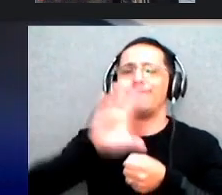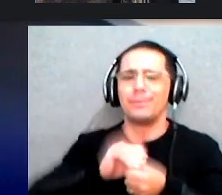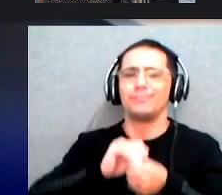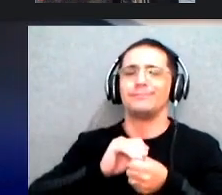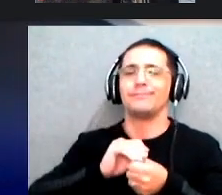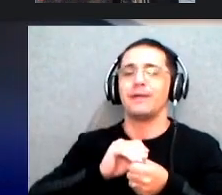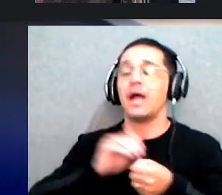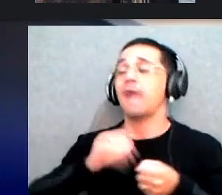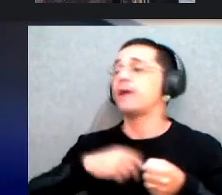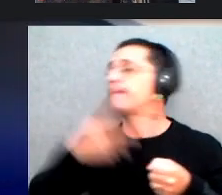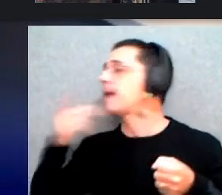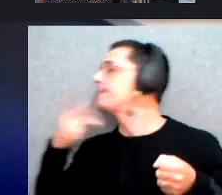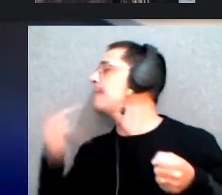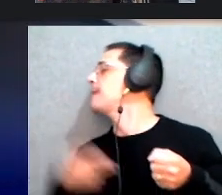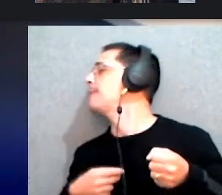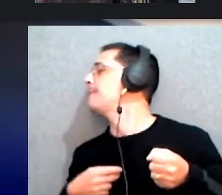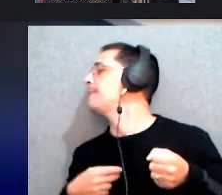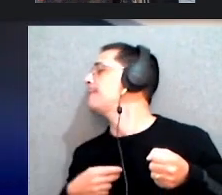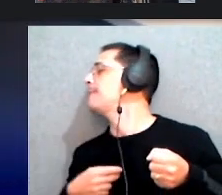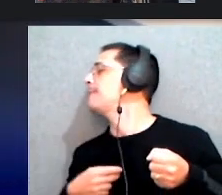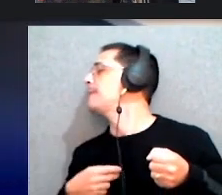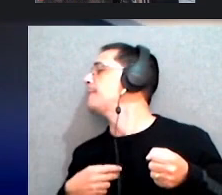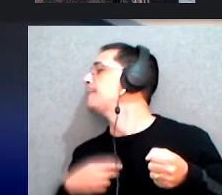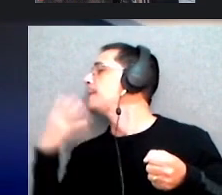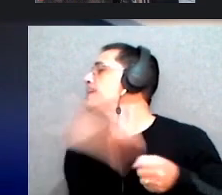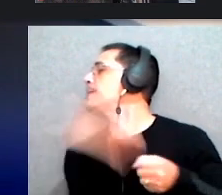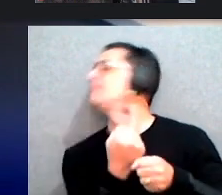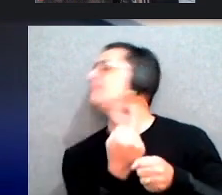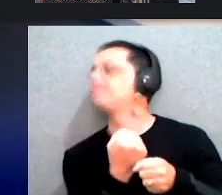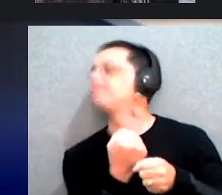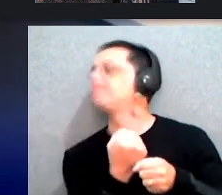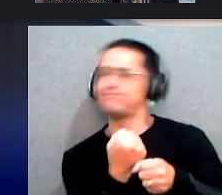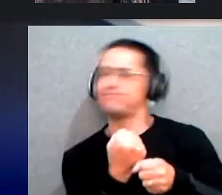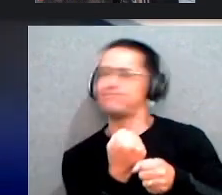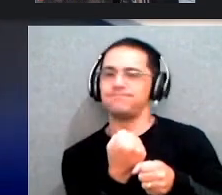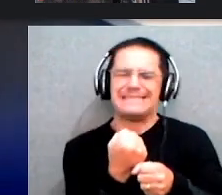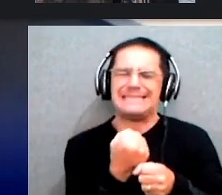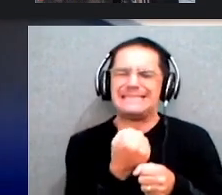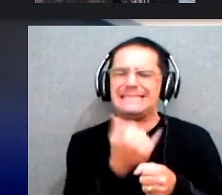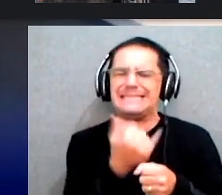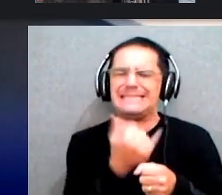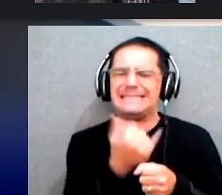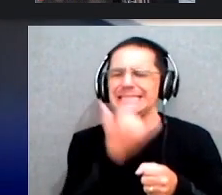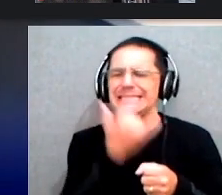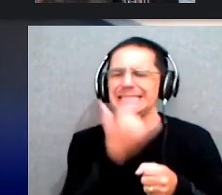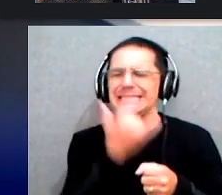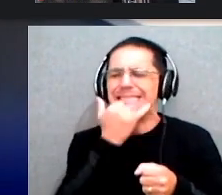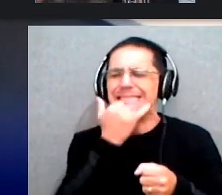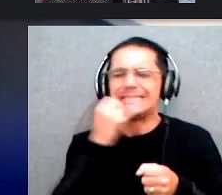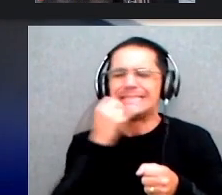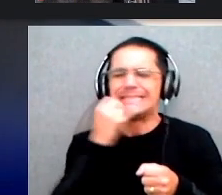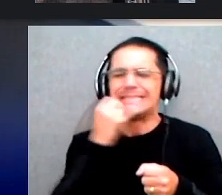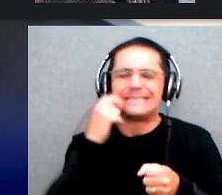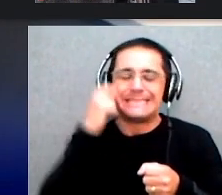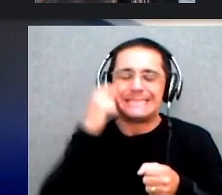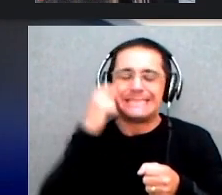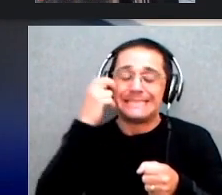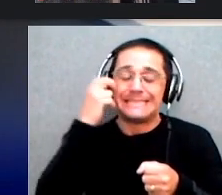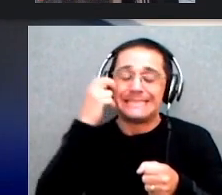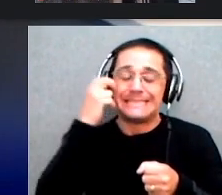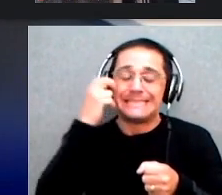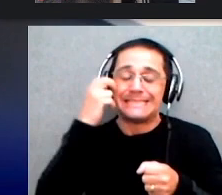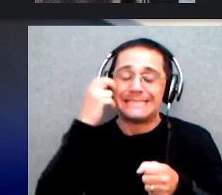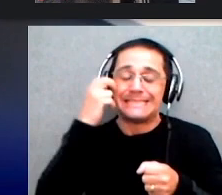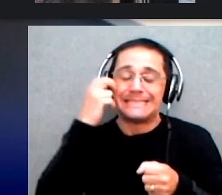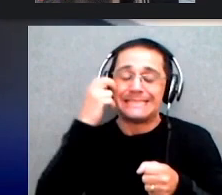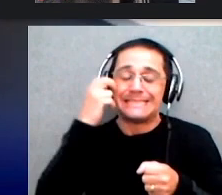digo, meu Deus, é a nova ambiência, né? Doutor Vazquez, então, por favor, o senhor tem a palavra por 10 minutos.